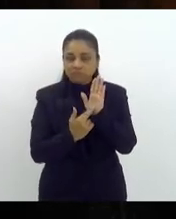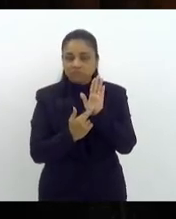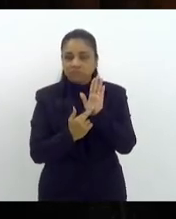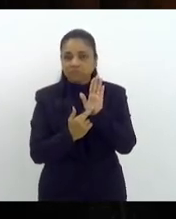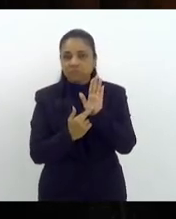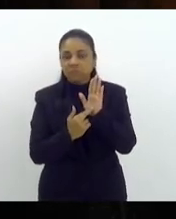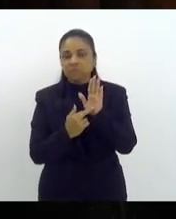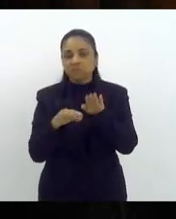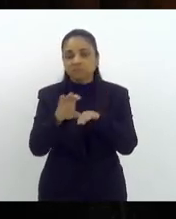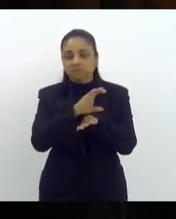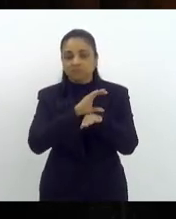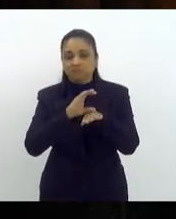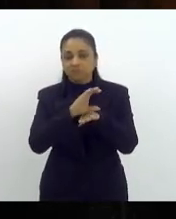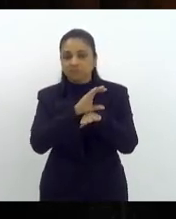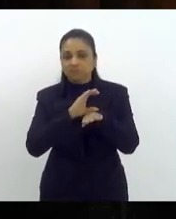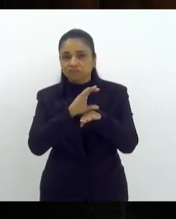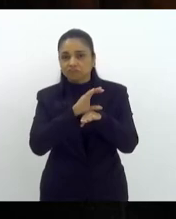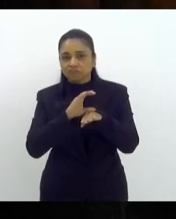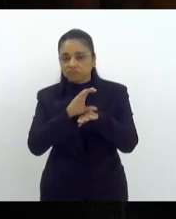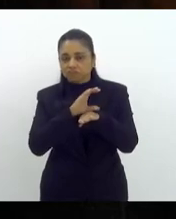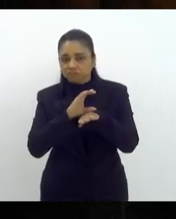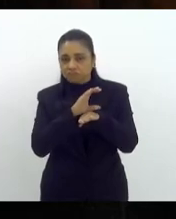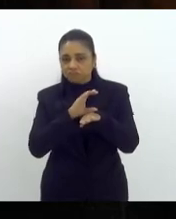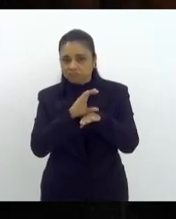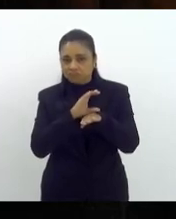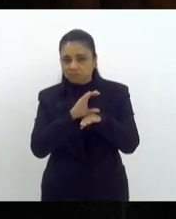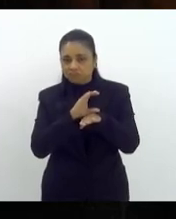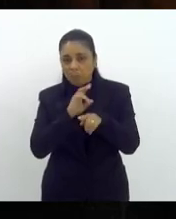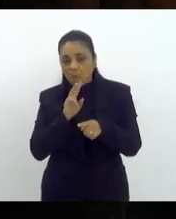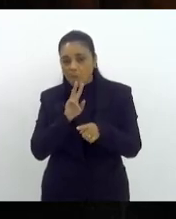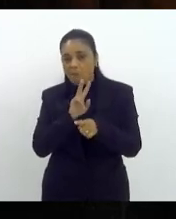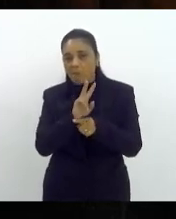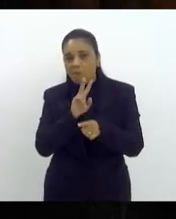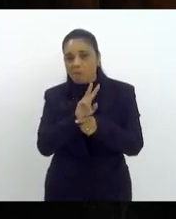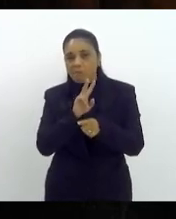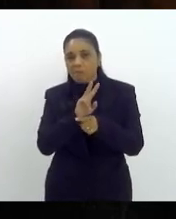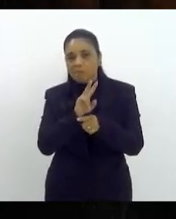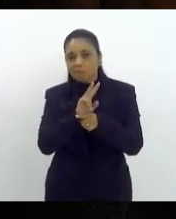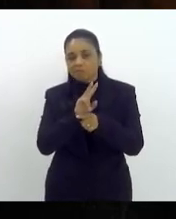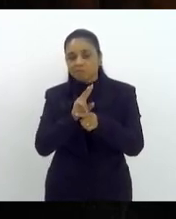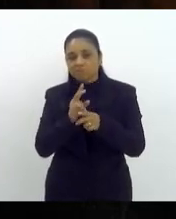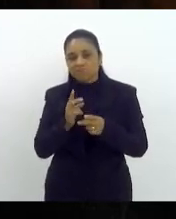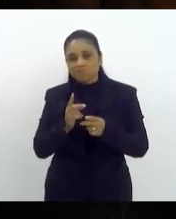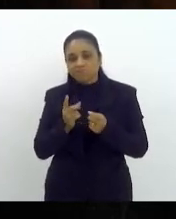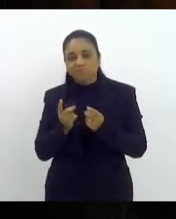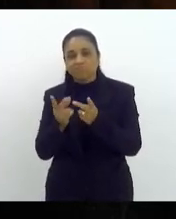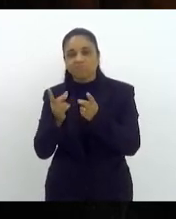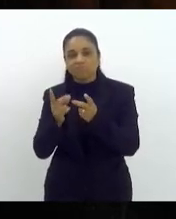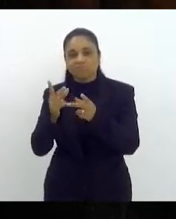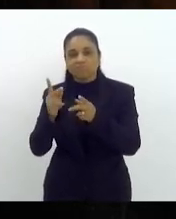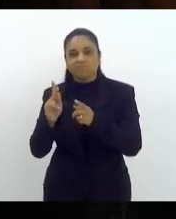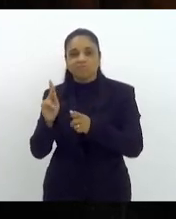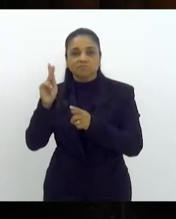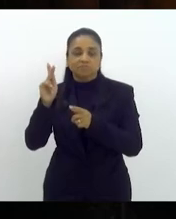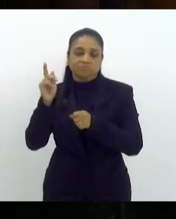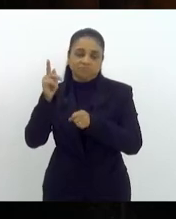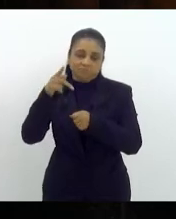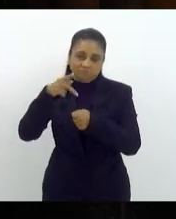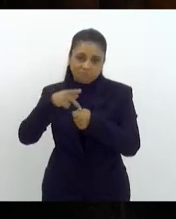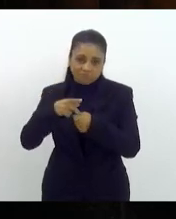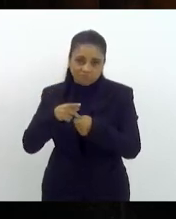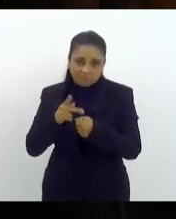que dá imunidade a exportação do petróleo a gente não arrecada nenhum real